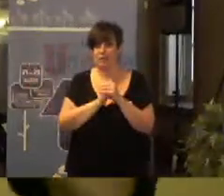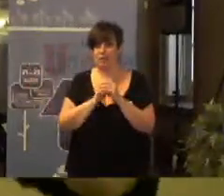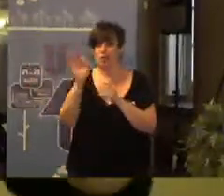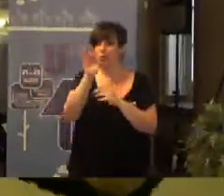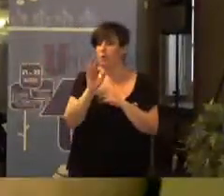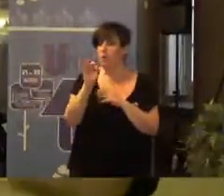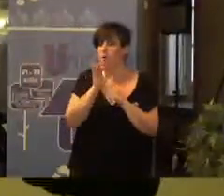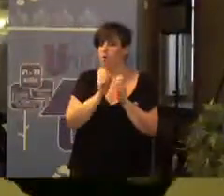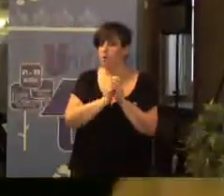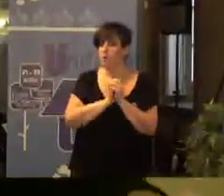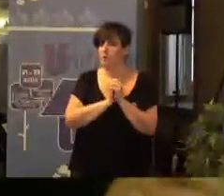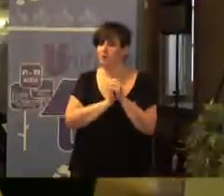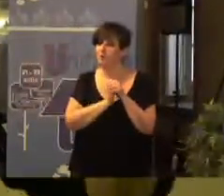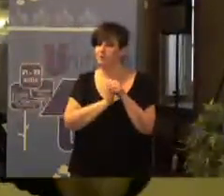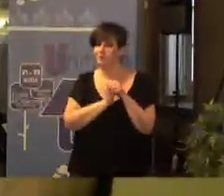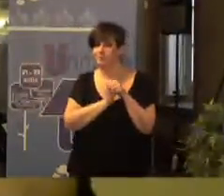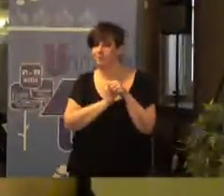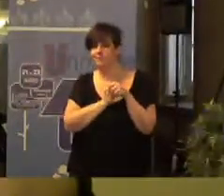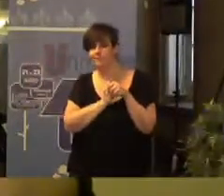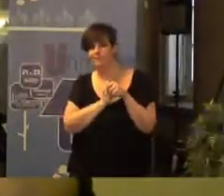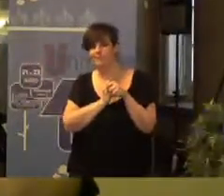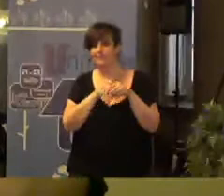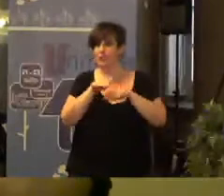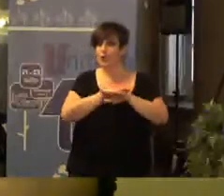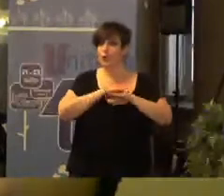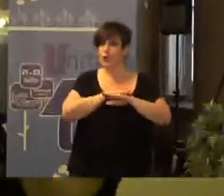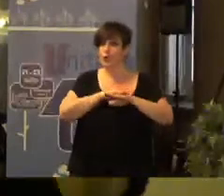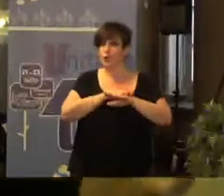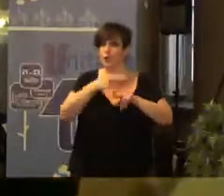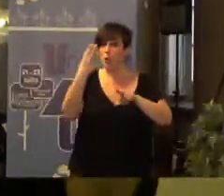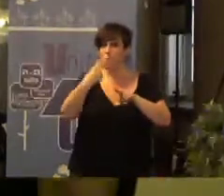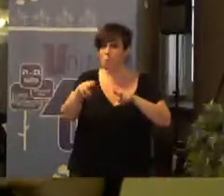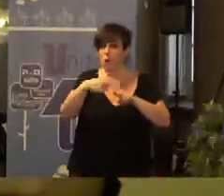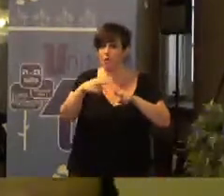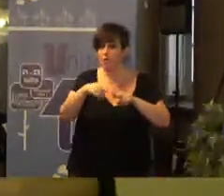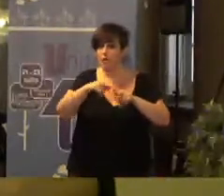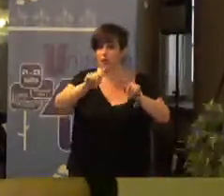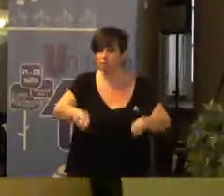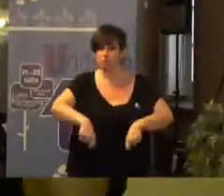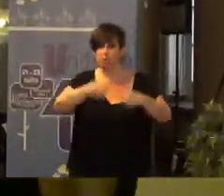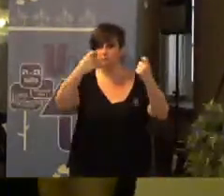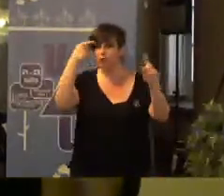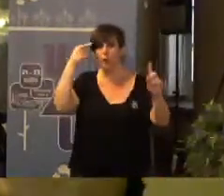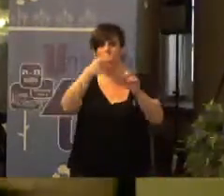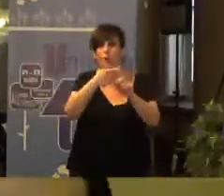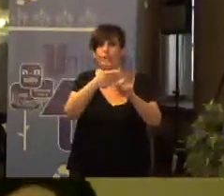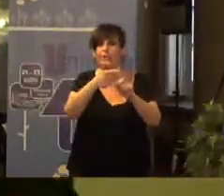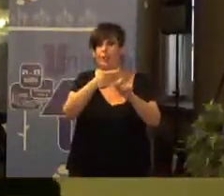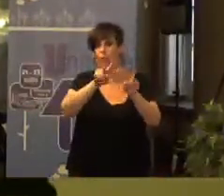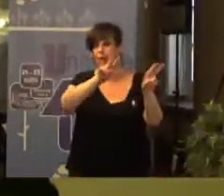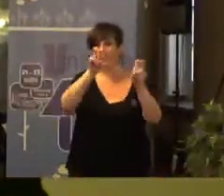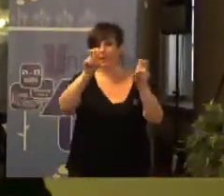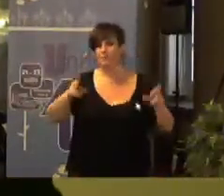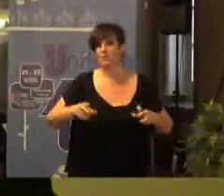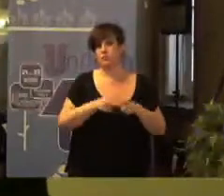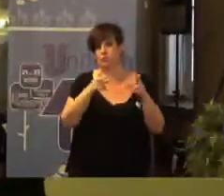necessidade de nacionalização dos setores estratégicos, num governo que não tem uma política rupturista sobre questões essenciais como a